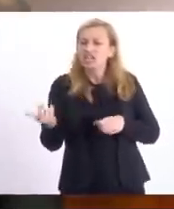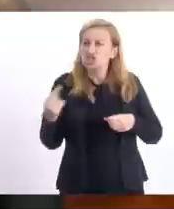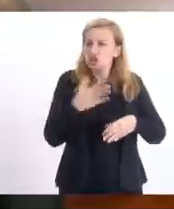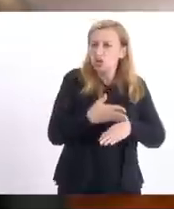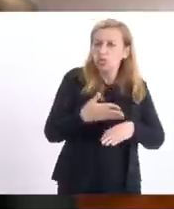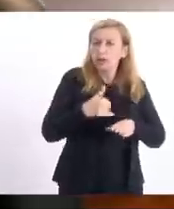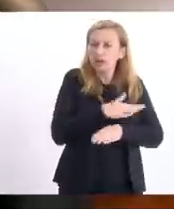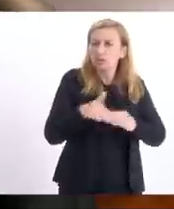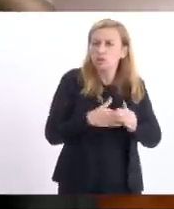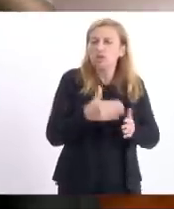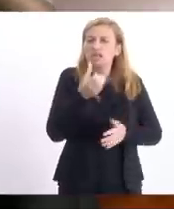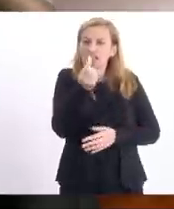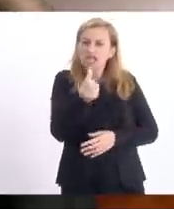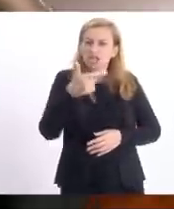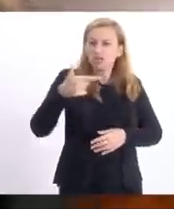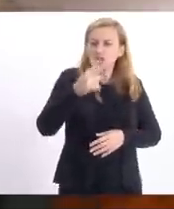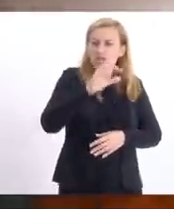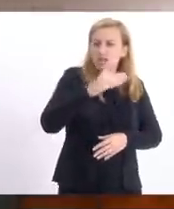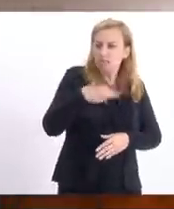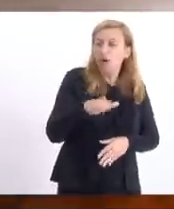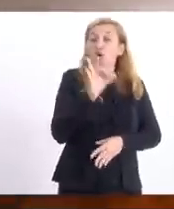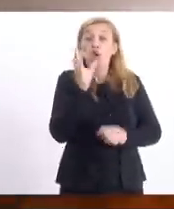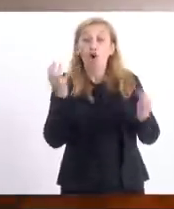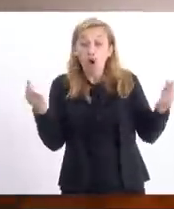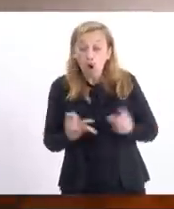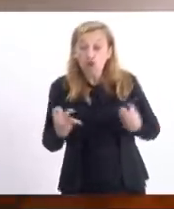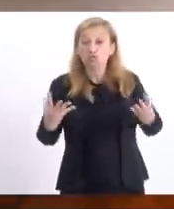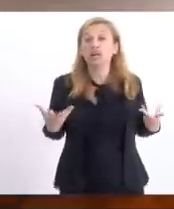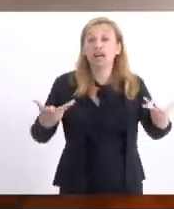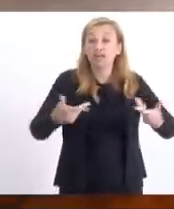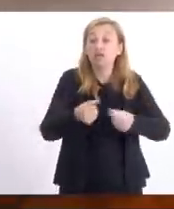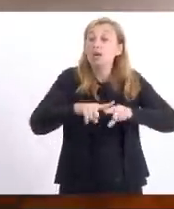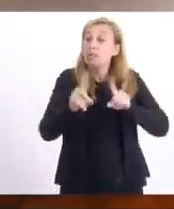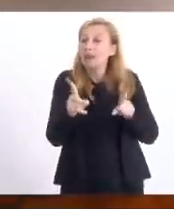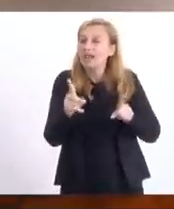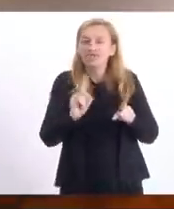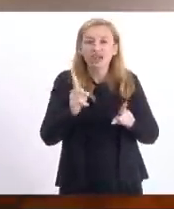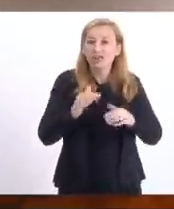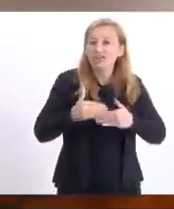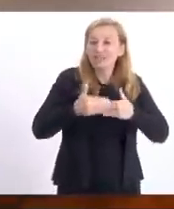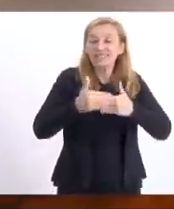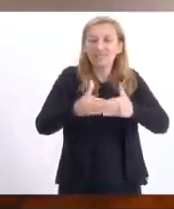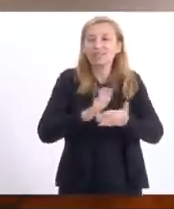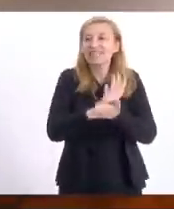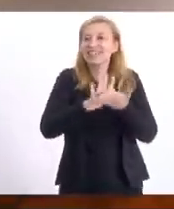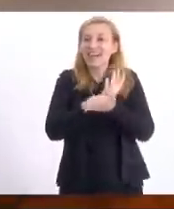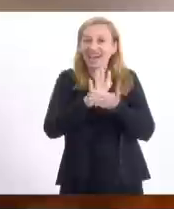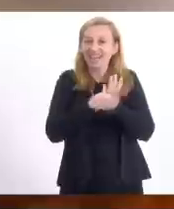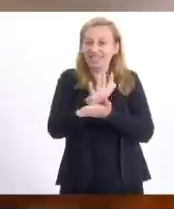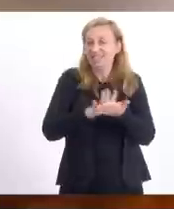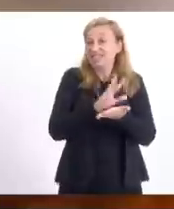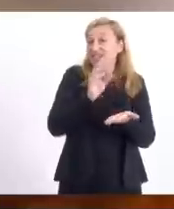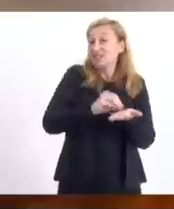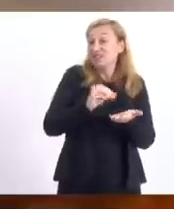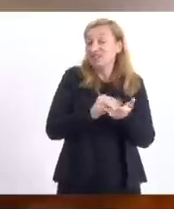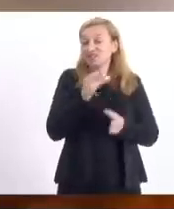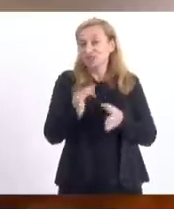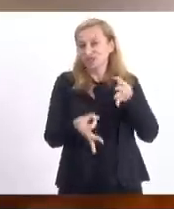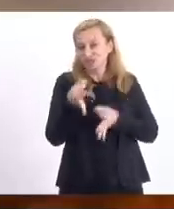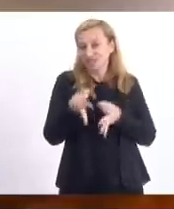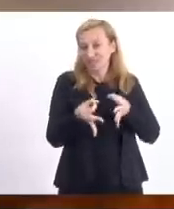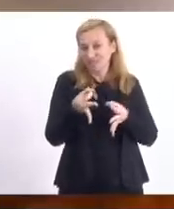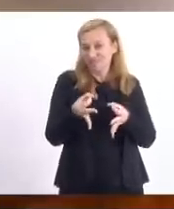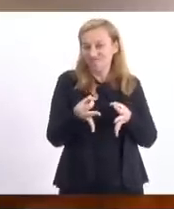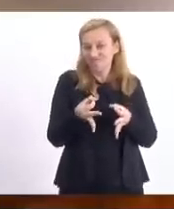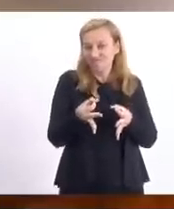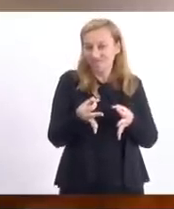eu concordo, 62,5, ótimo, maravilhoso, mas nós não avançamos em nada naquilo que é injusto, não quando foi